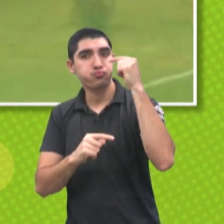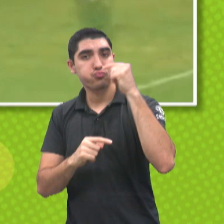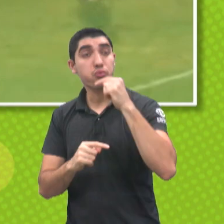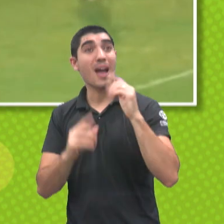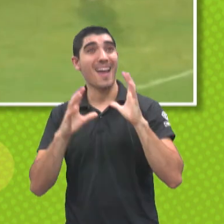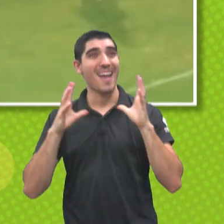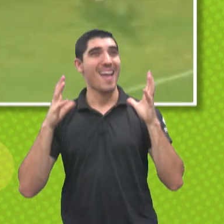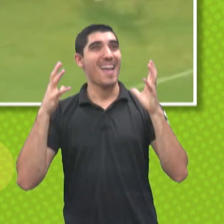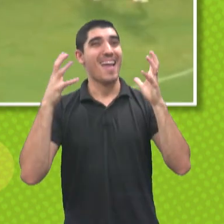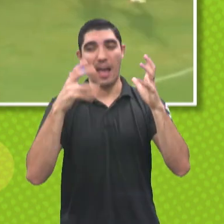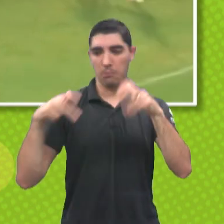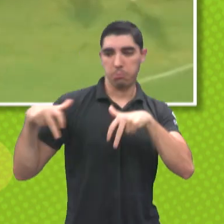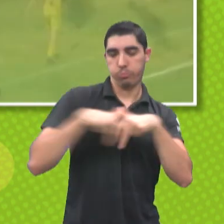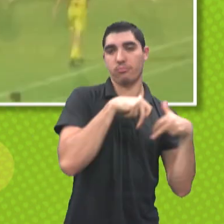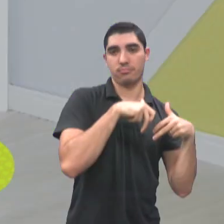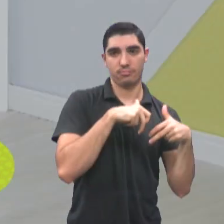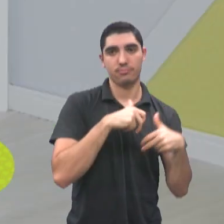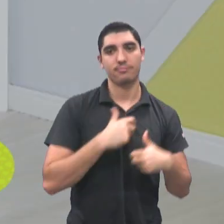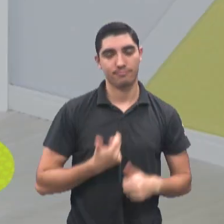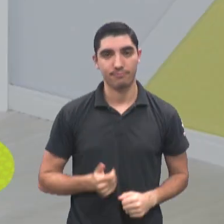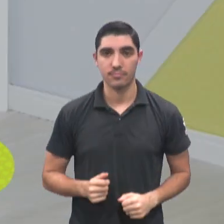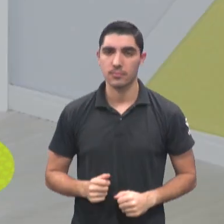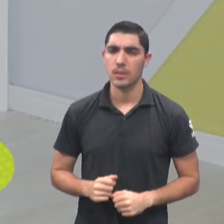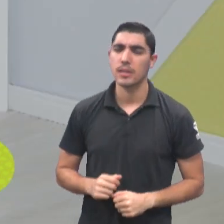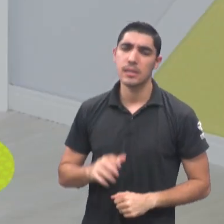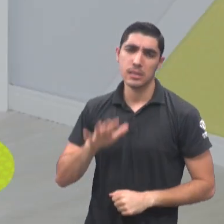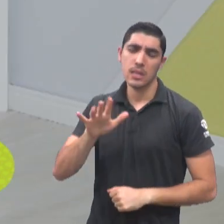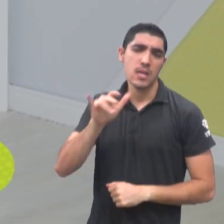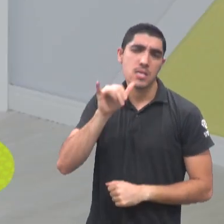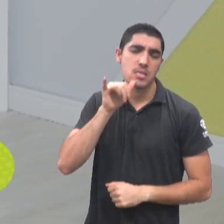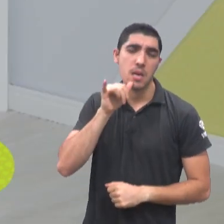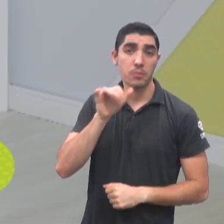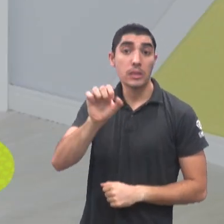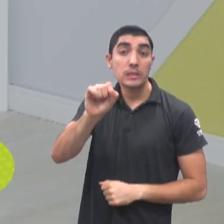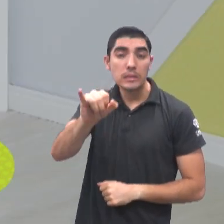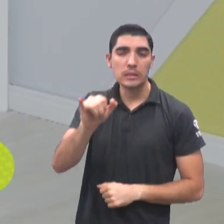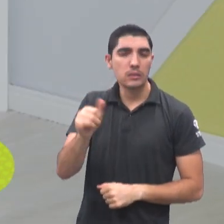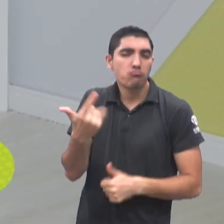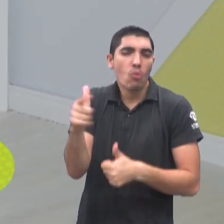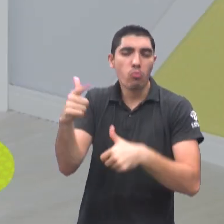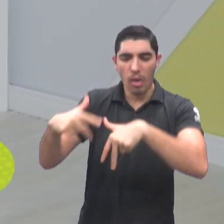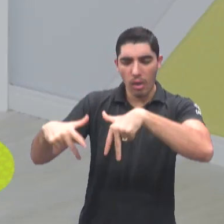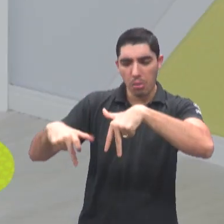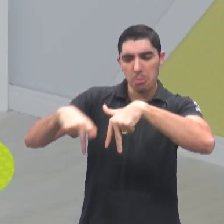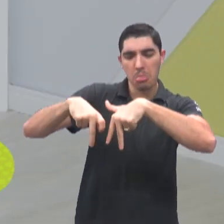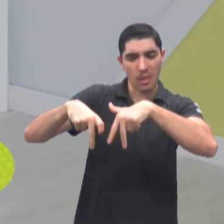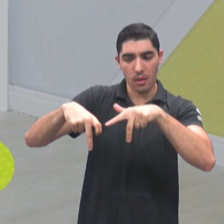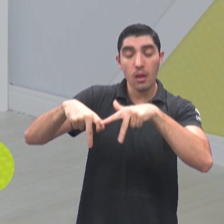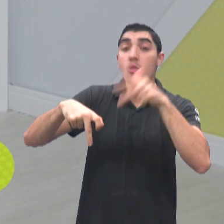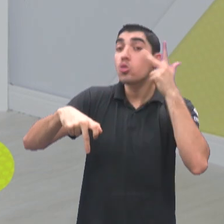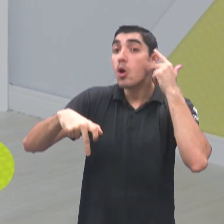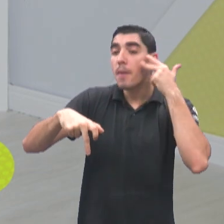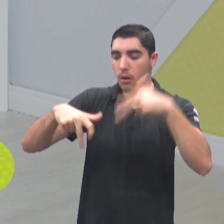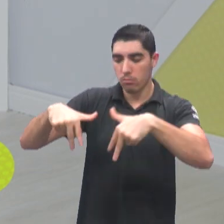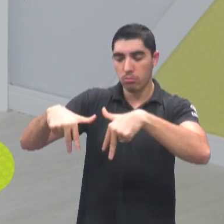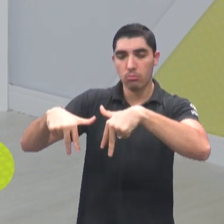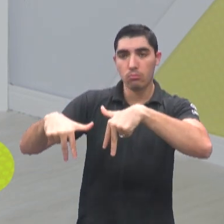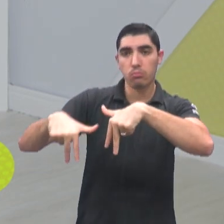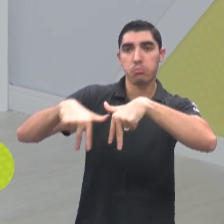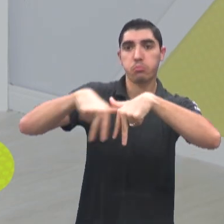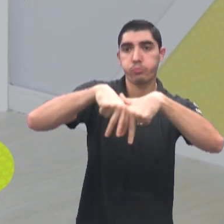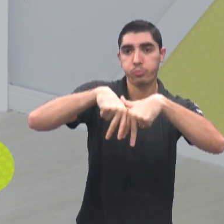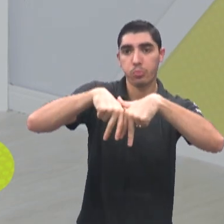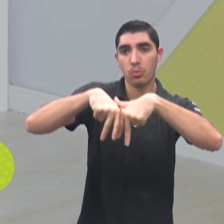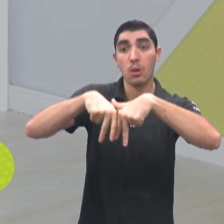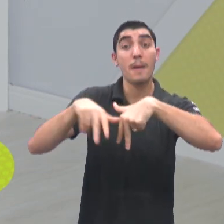trombou, acabou tirando o goleiro da jogada. Mesmo se não tivesse o joelho na jogada, entendo eu que a carga que o zagueiro faz no ar